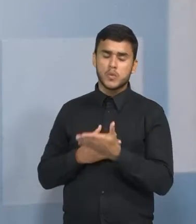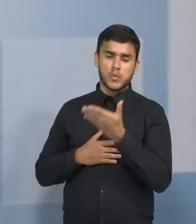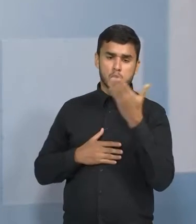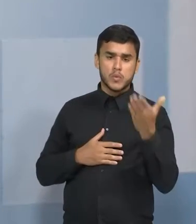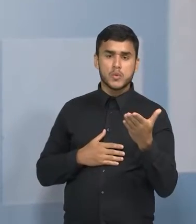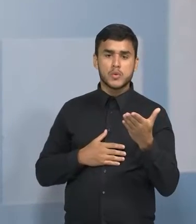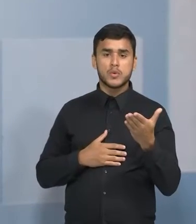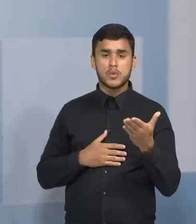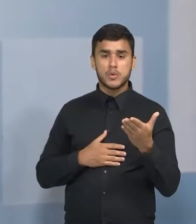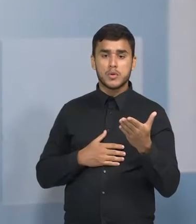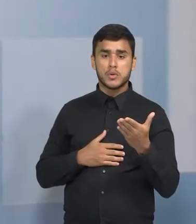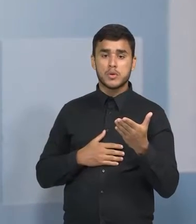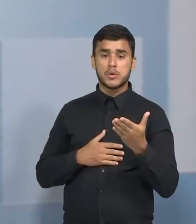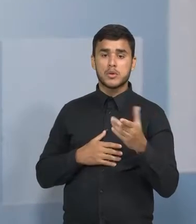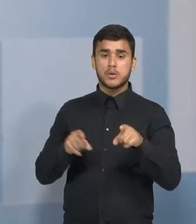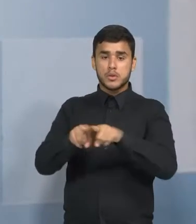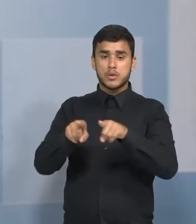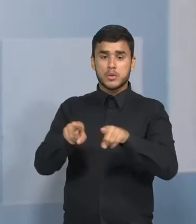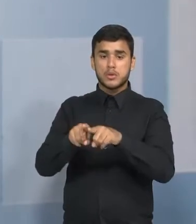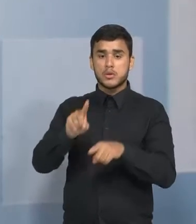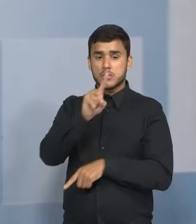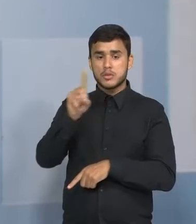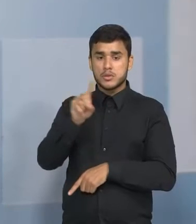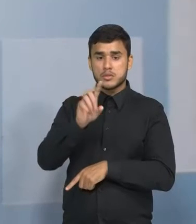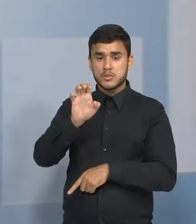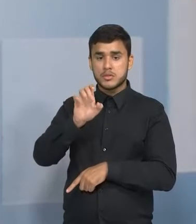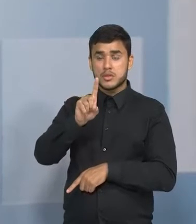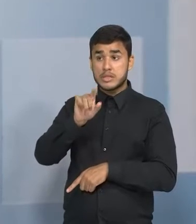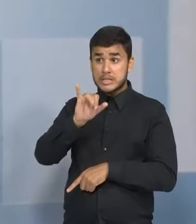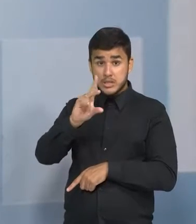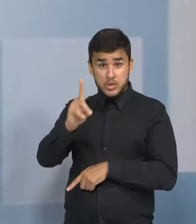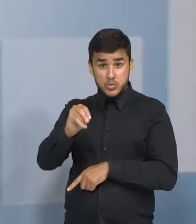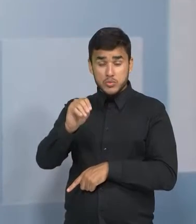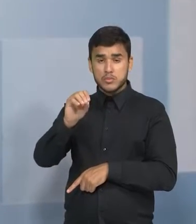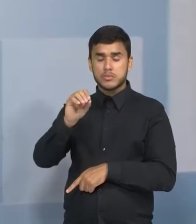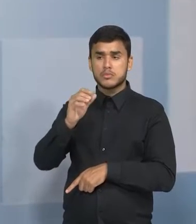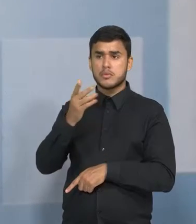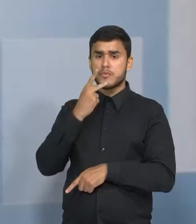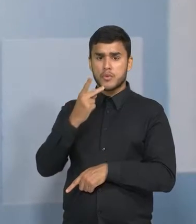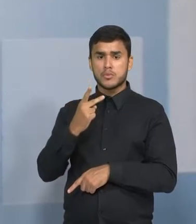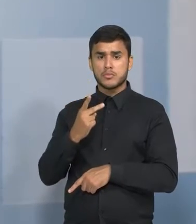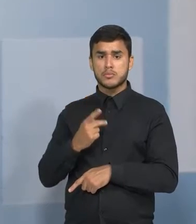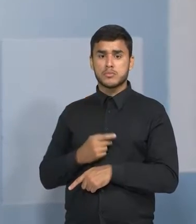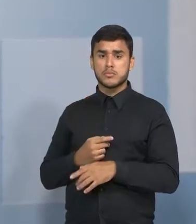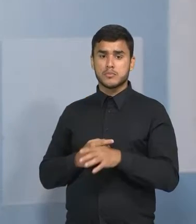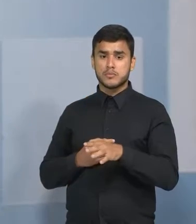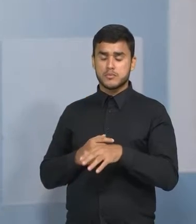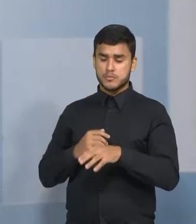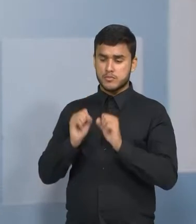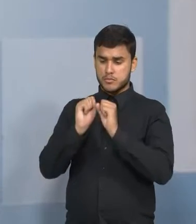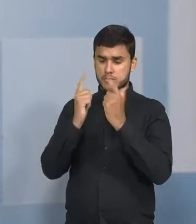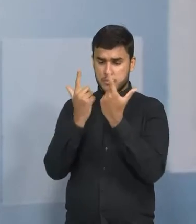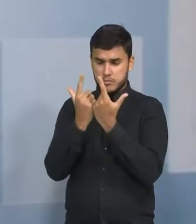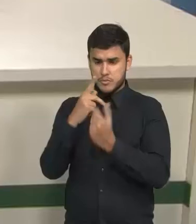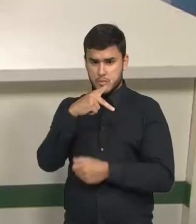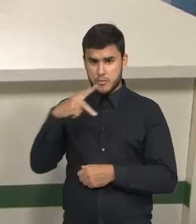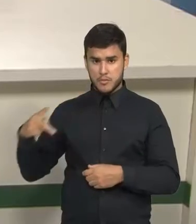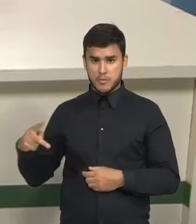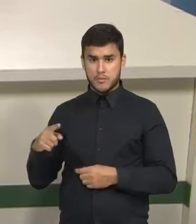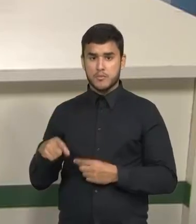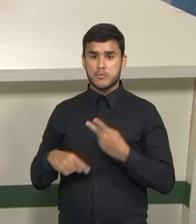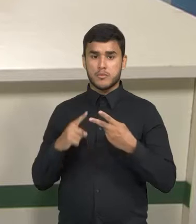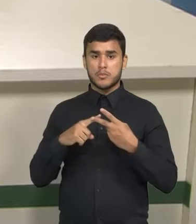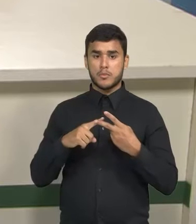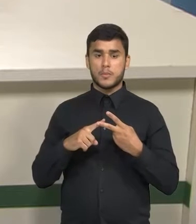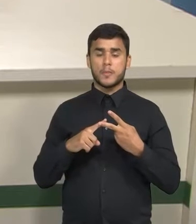vou saudar aqui, a figura do presidente da Assembleia Legislativa do Estado do Ceará, Zezinho Albuquerque. Ele foi muito inteligente, né? Ele levou o presidente da Assembleia, levou presidente